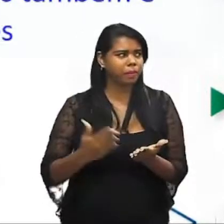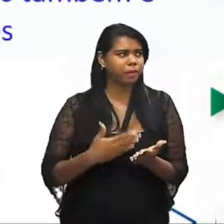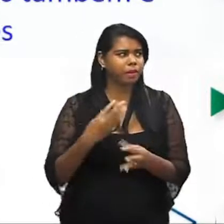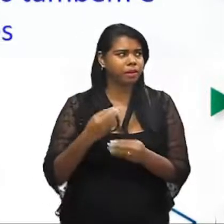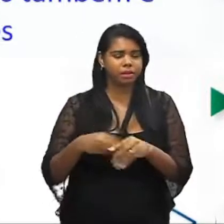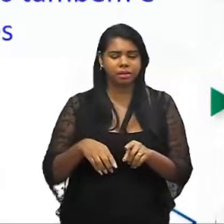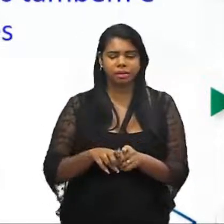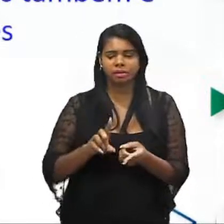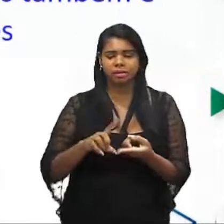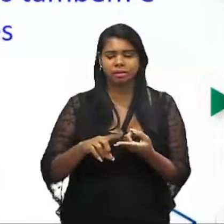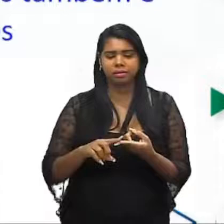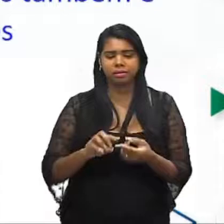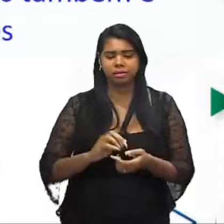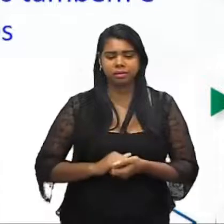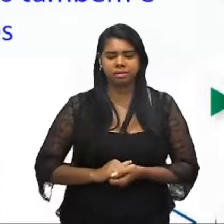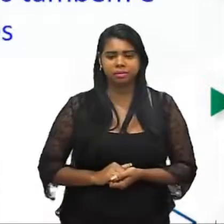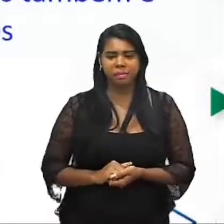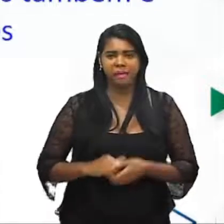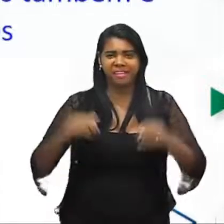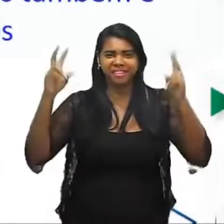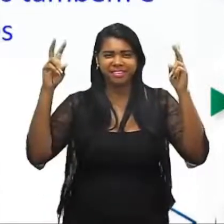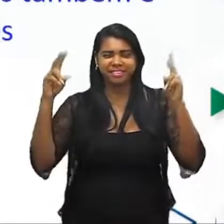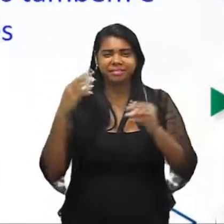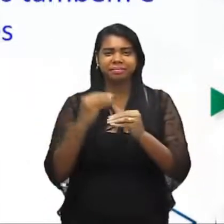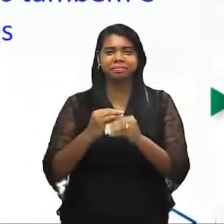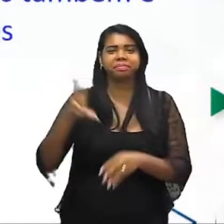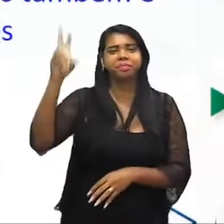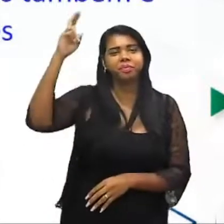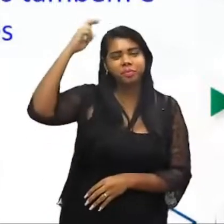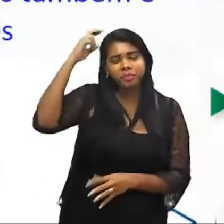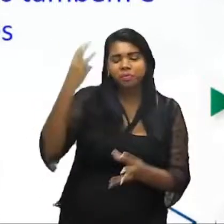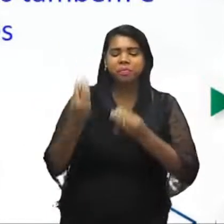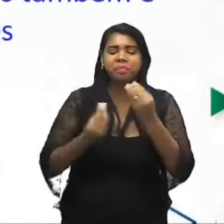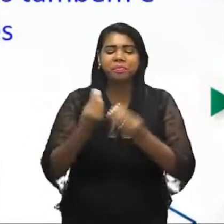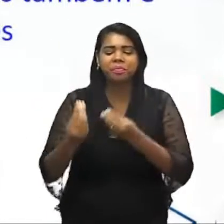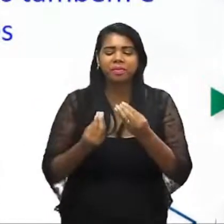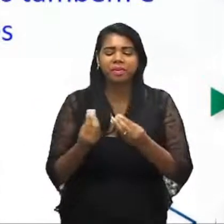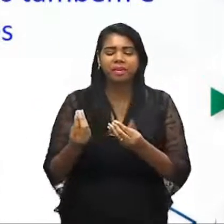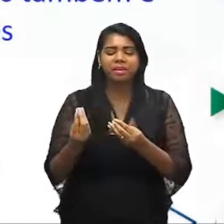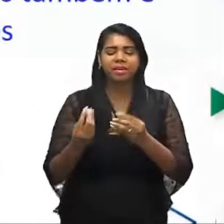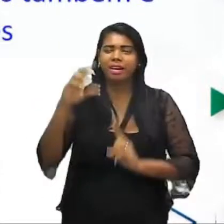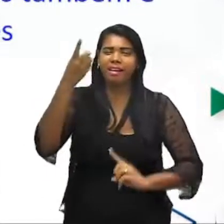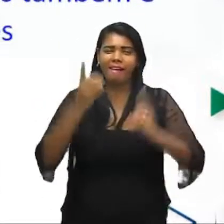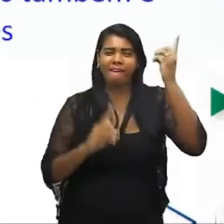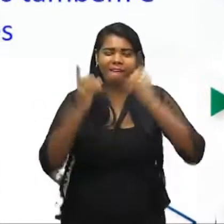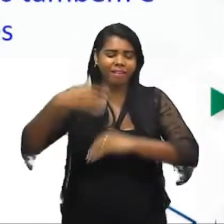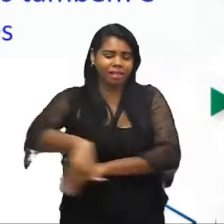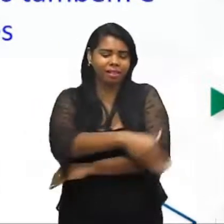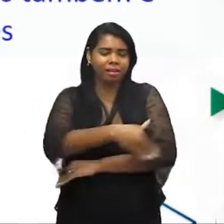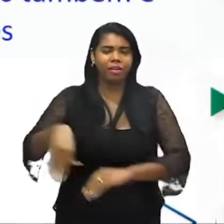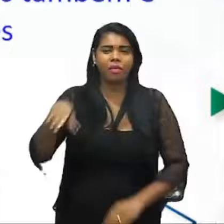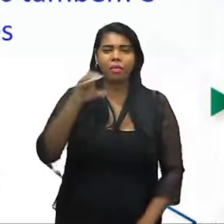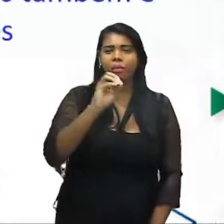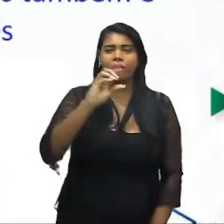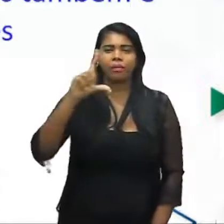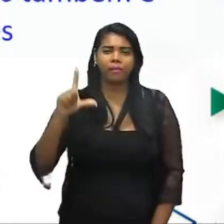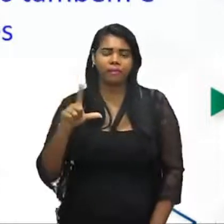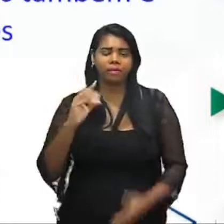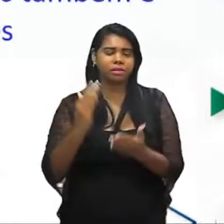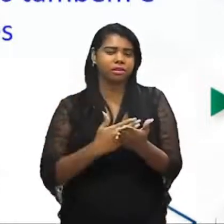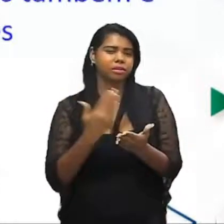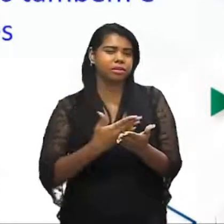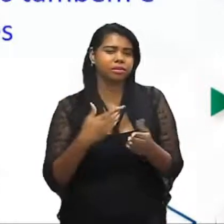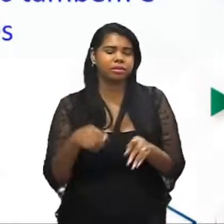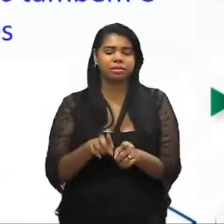obra. Ele pintou temas ligados à cultura, como o Carnaval de Rua, o Carnaval de Olinda. A sua obra de